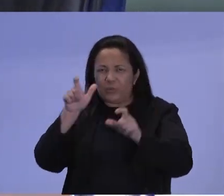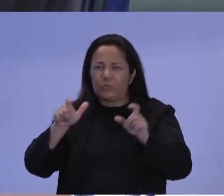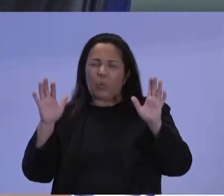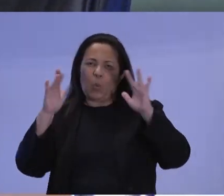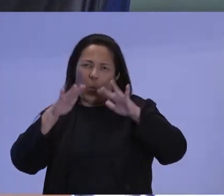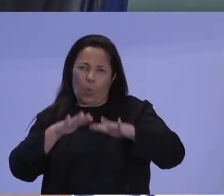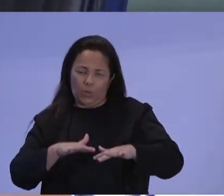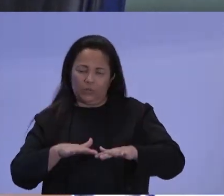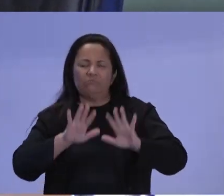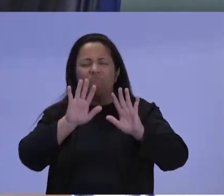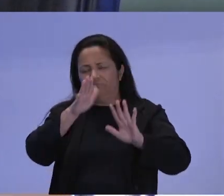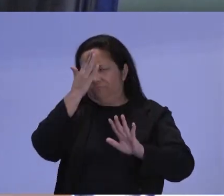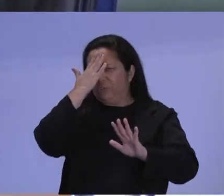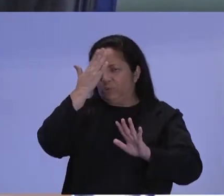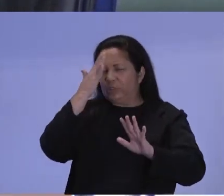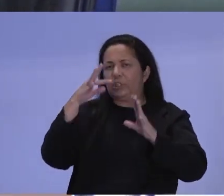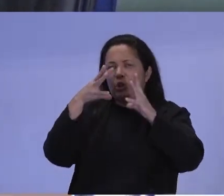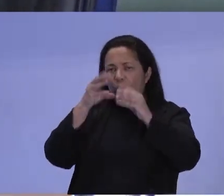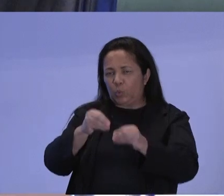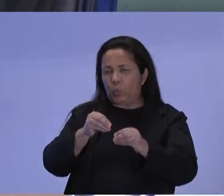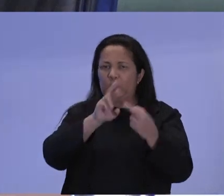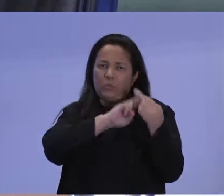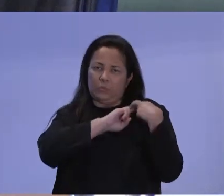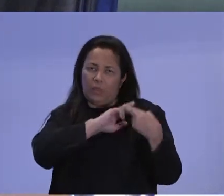muito. É isso.